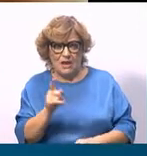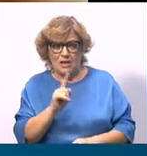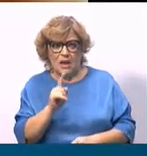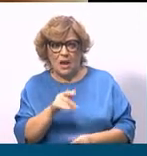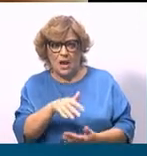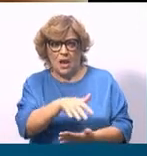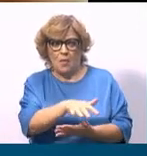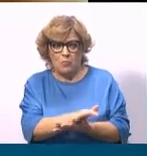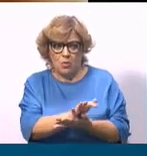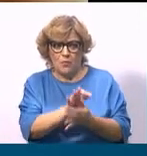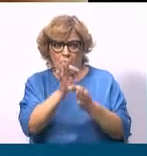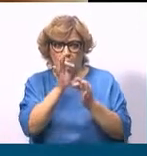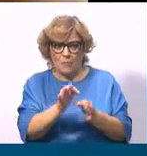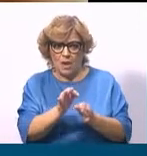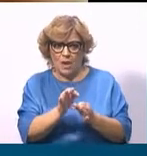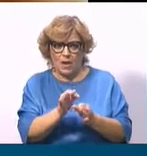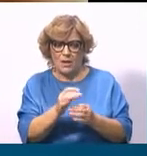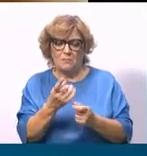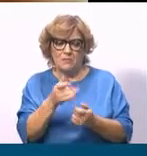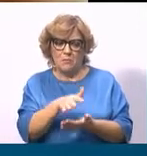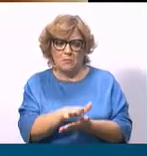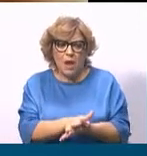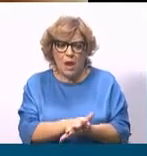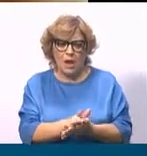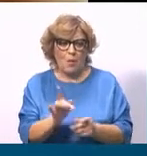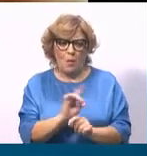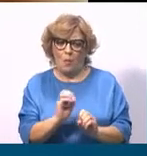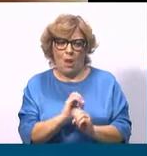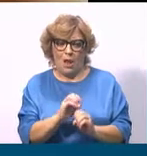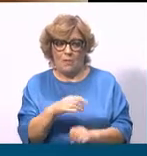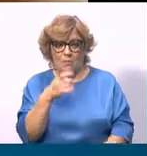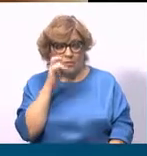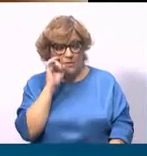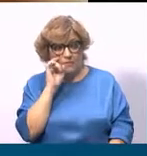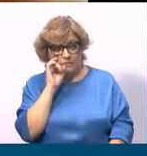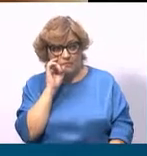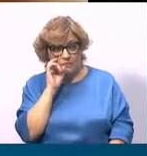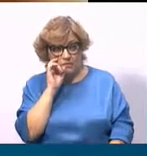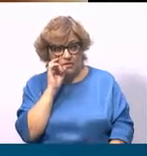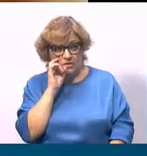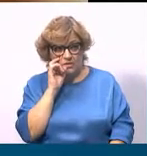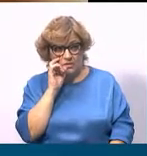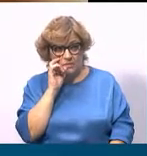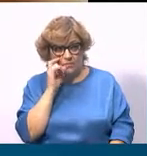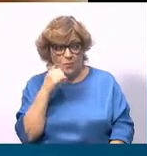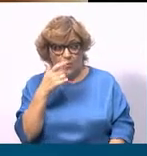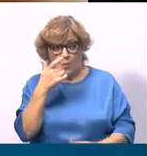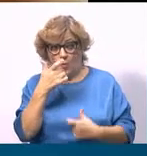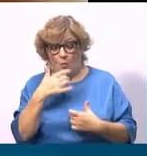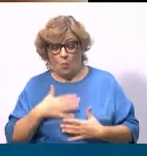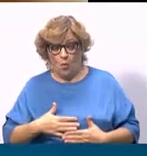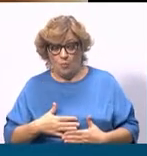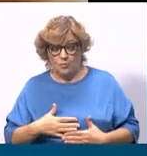apoiam da maneira anatómica, da maneira que deveriam apoiar. E depois, por defesa, o organismo, o nosso corpo humano, por